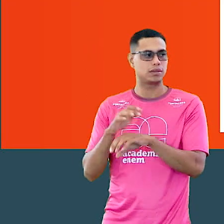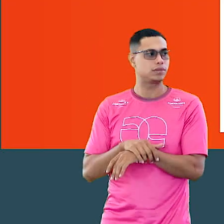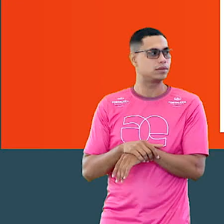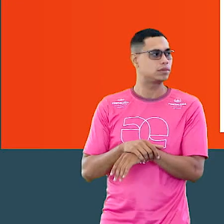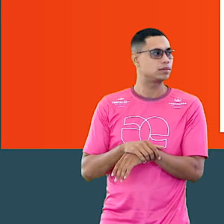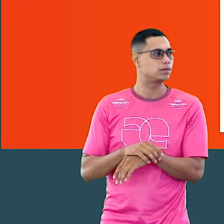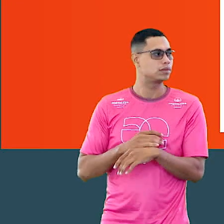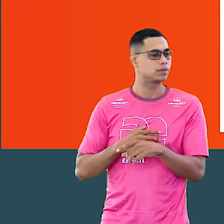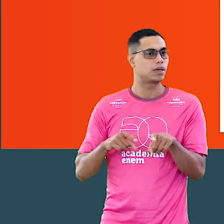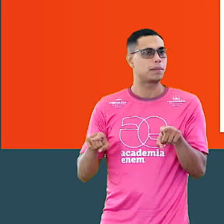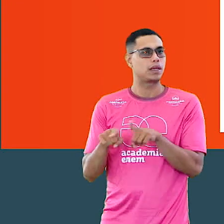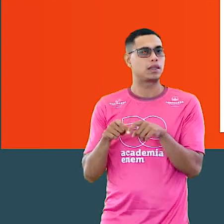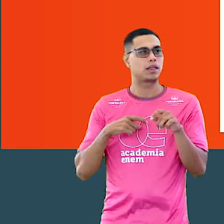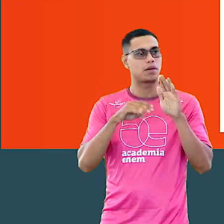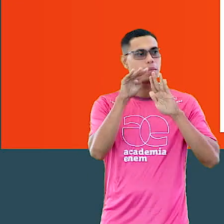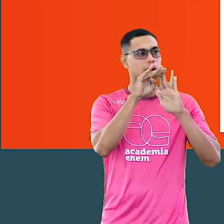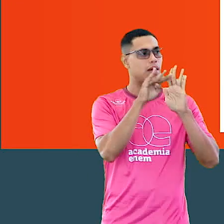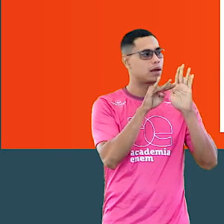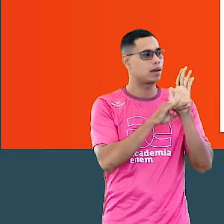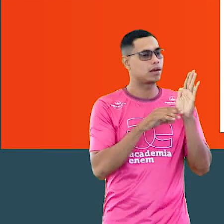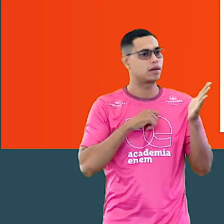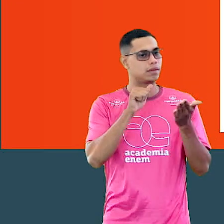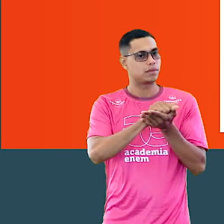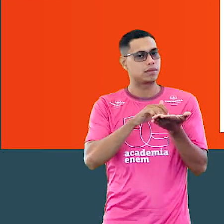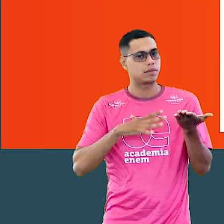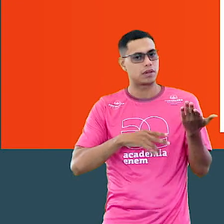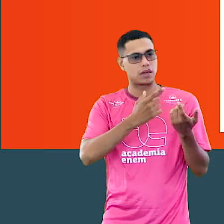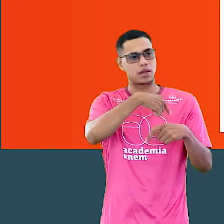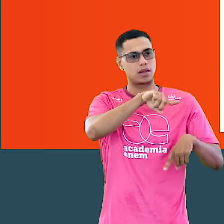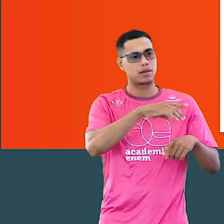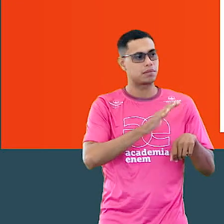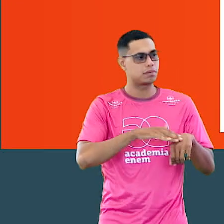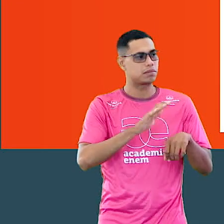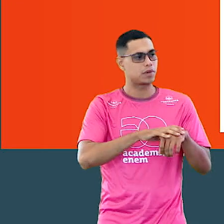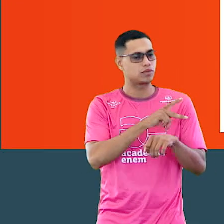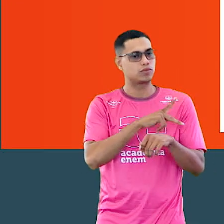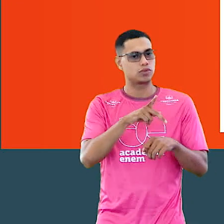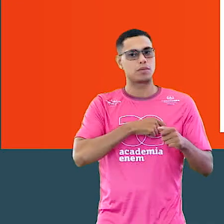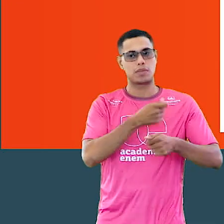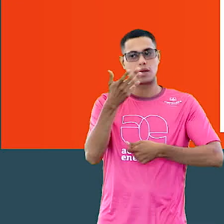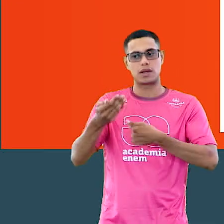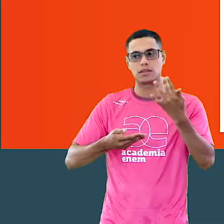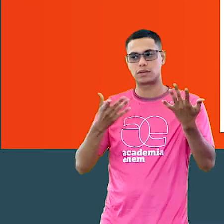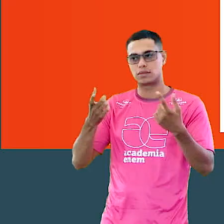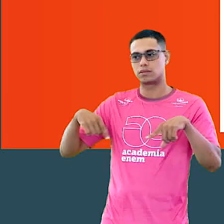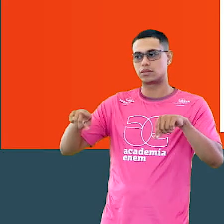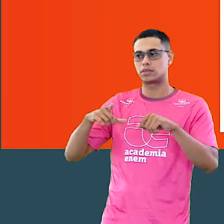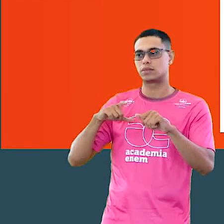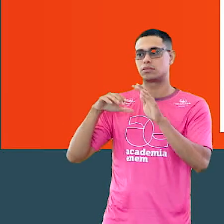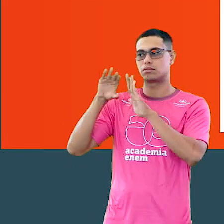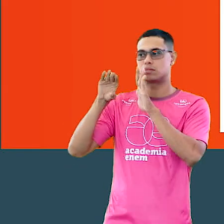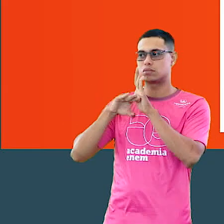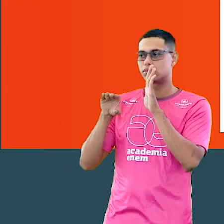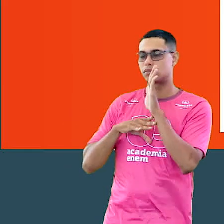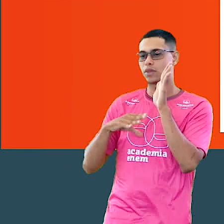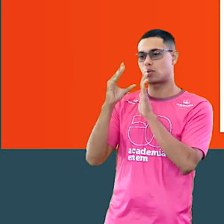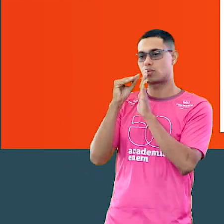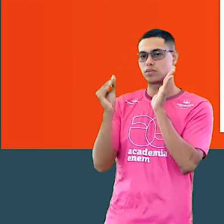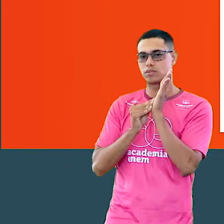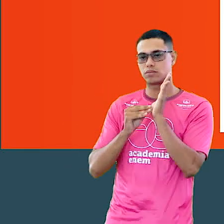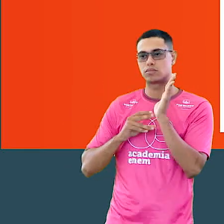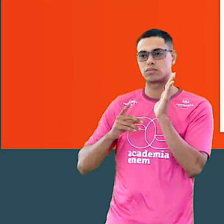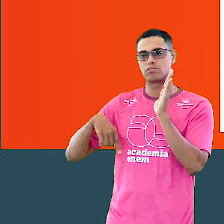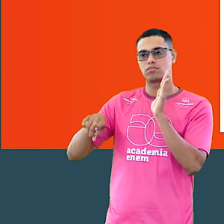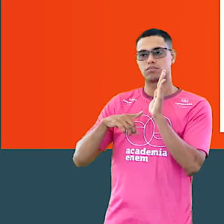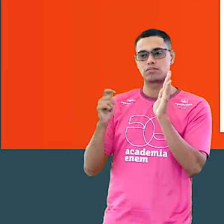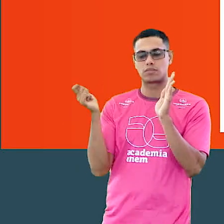E tem uma listazinha de exercício que esses professores brilhantemente estão passando para vocês, lista de conteúdos, que são